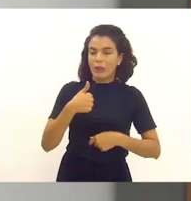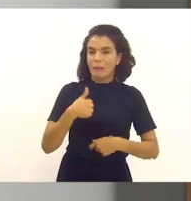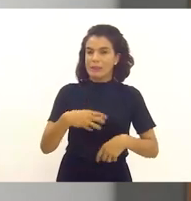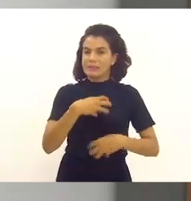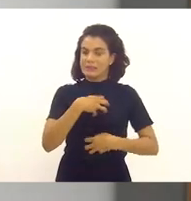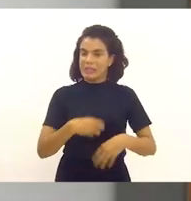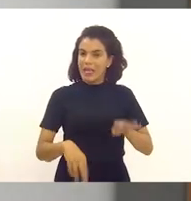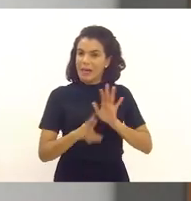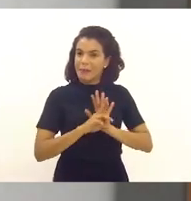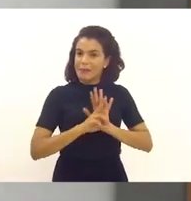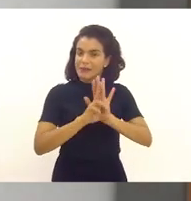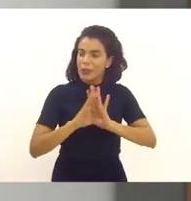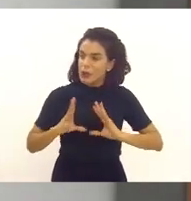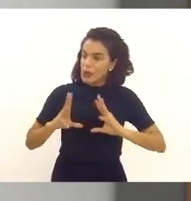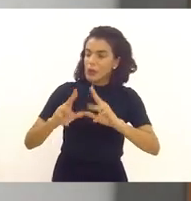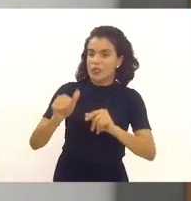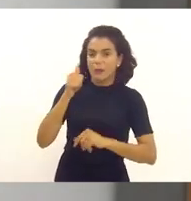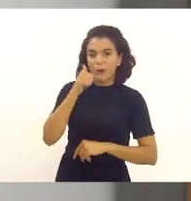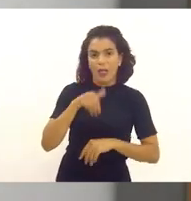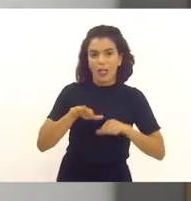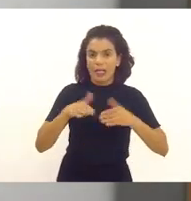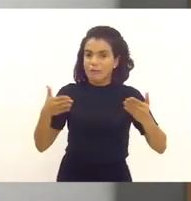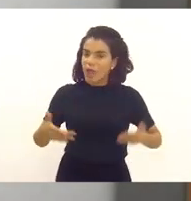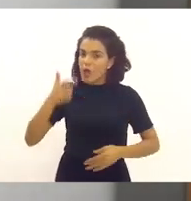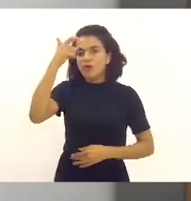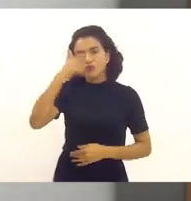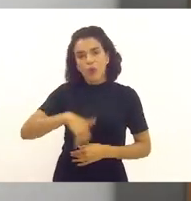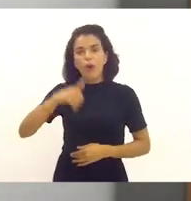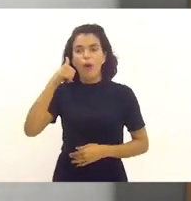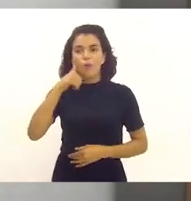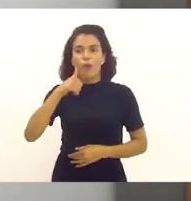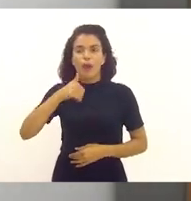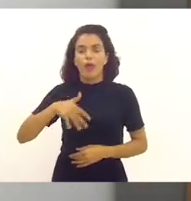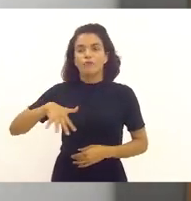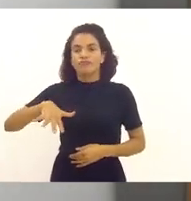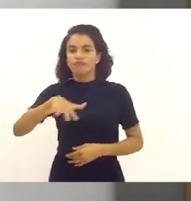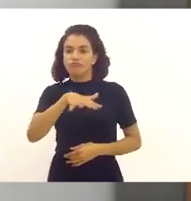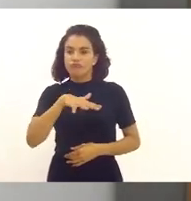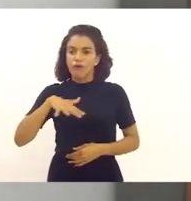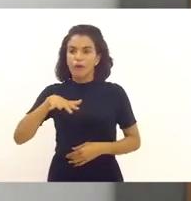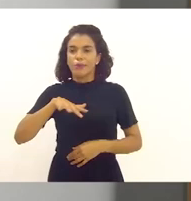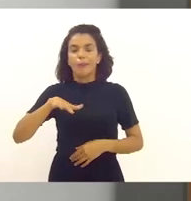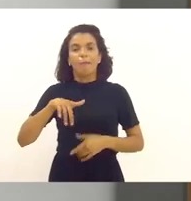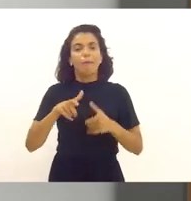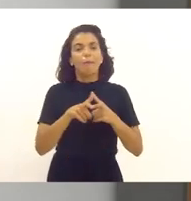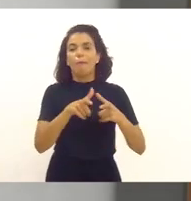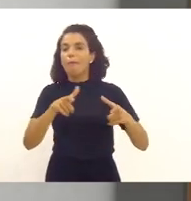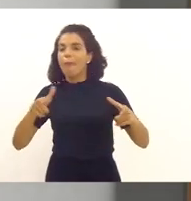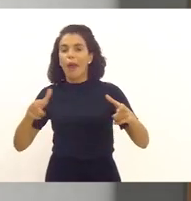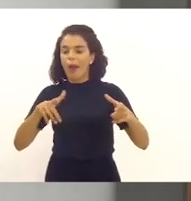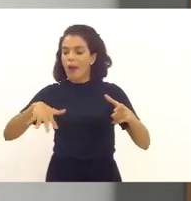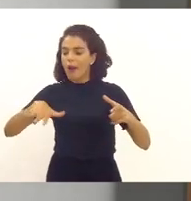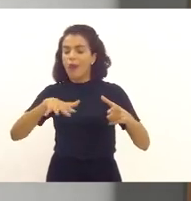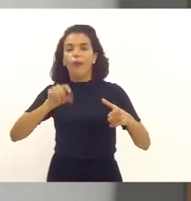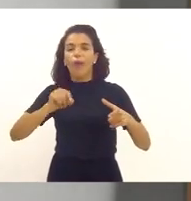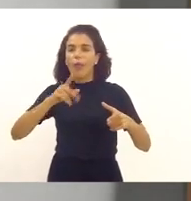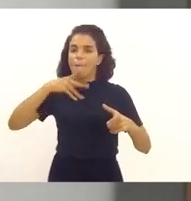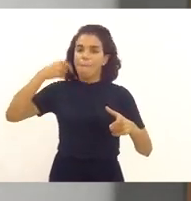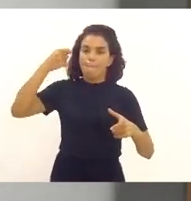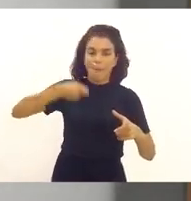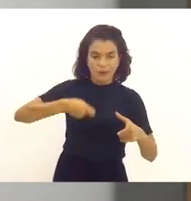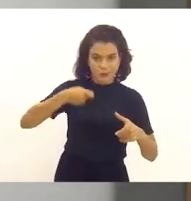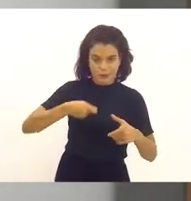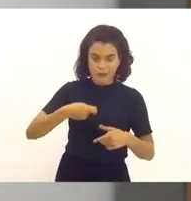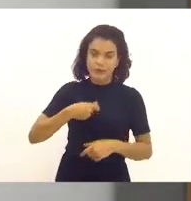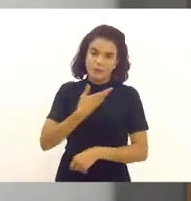pela fala de todas as mulheres na mesa porque eu sou uma mulher numa área é majoritariamente mini Branca né hoje